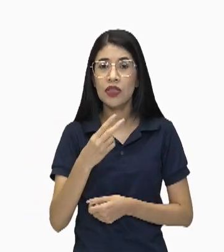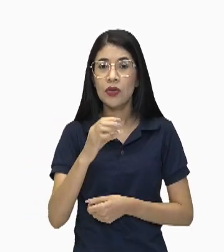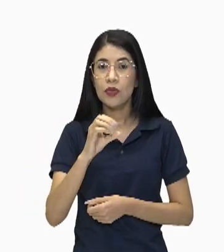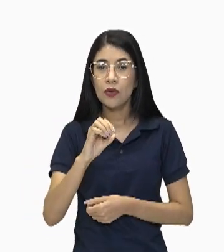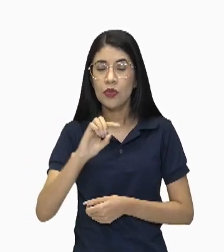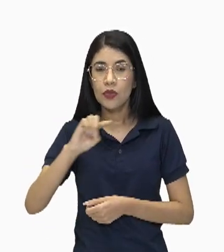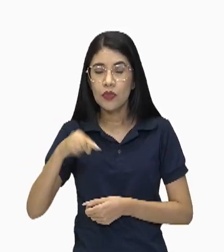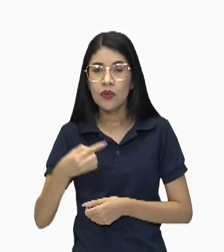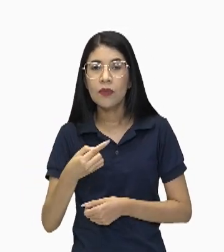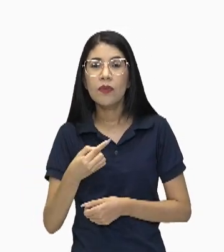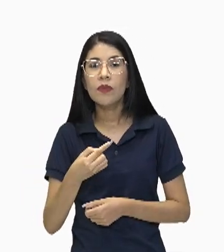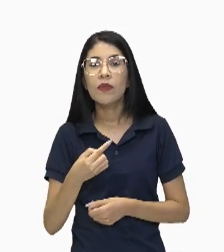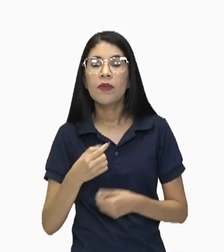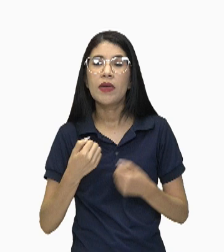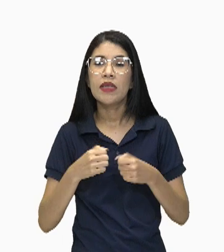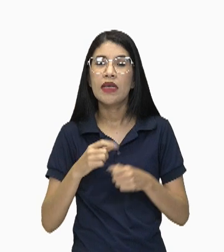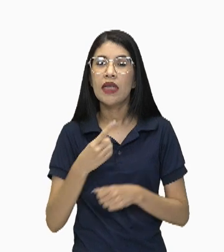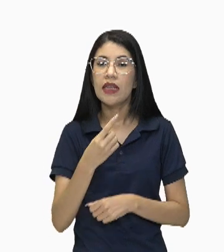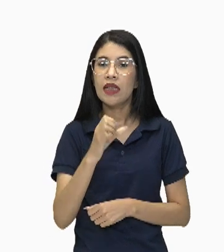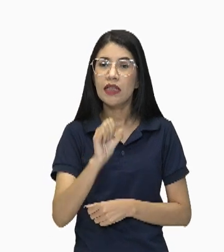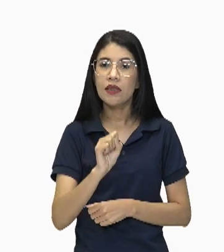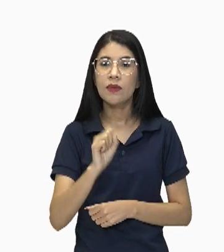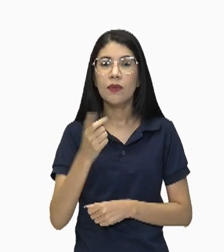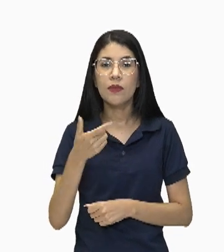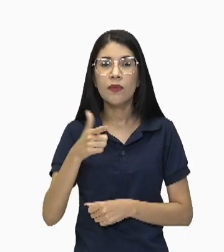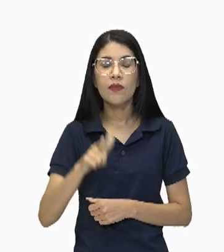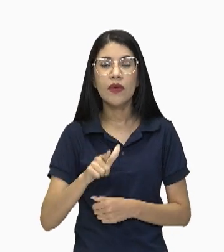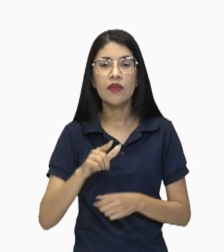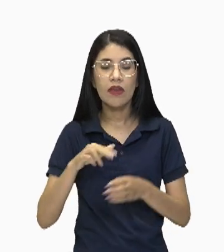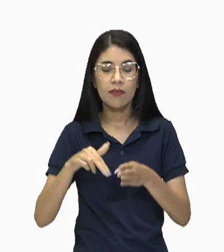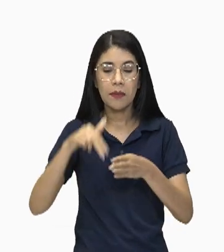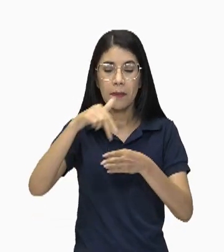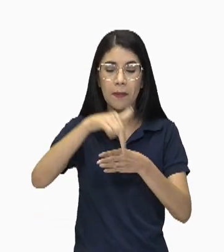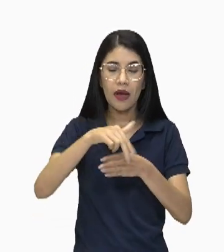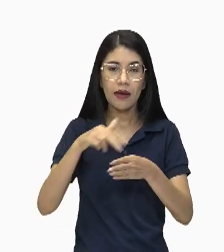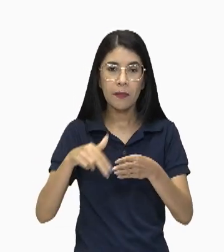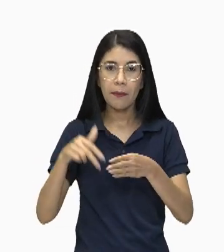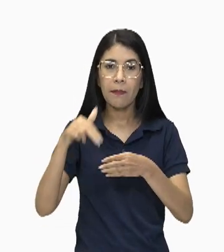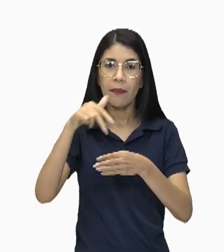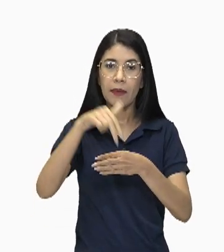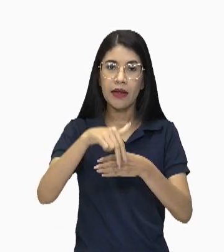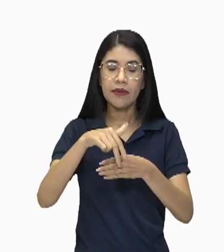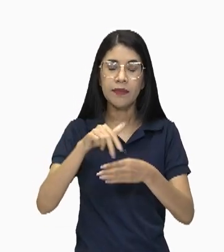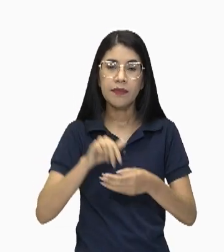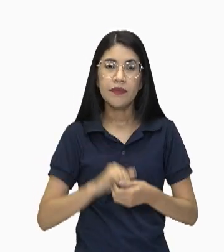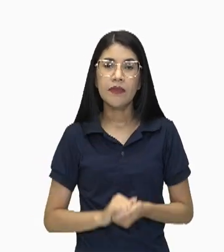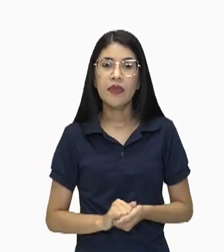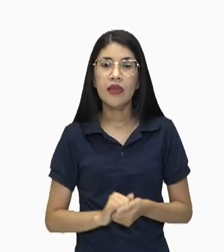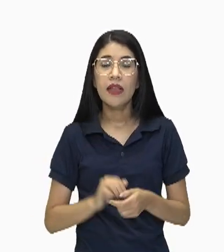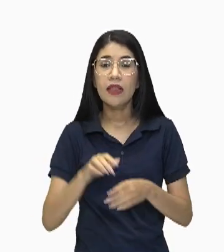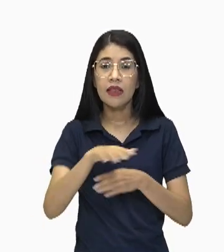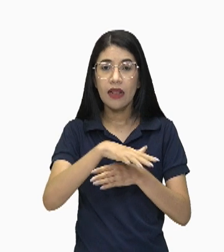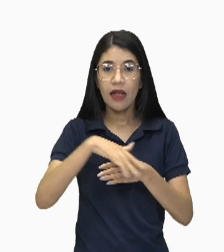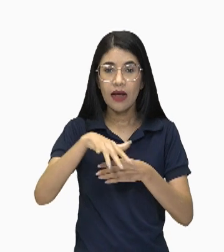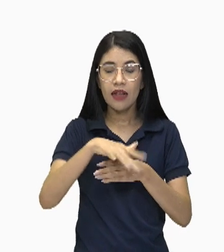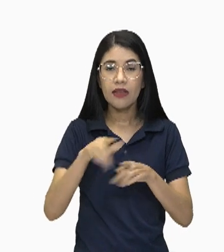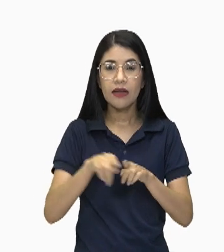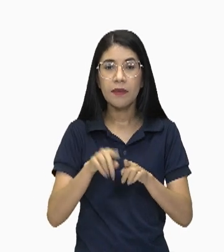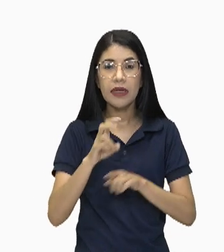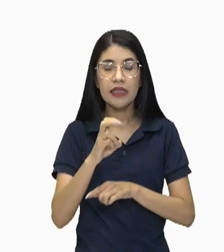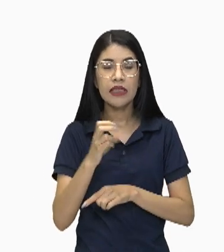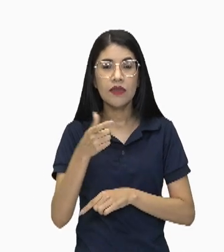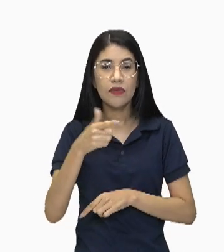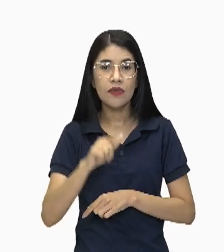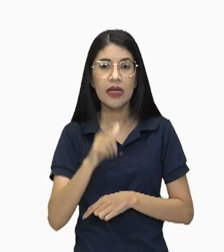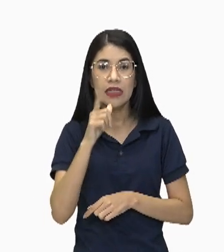só, os atletas terão que saltar 18 vezes sobre essa trave grandona e o obstáculo 5 vezes sobre